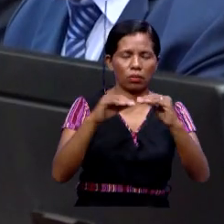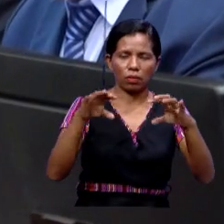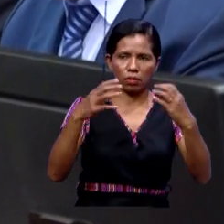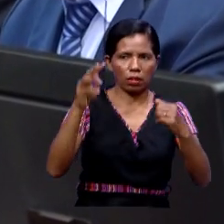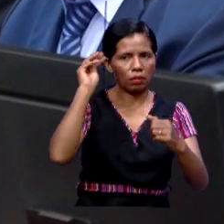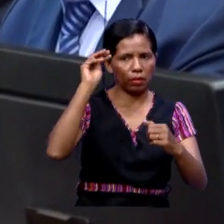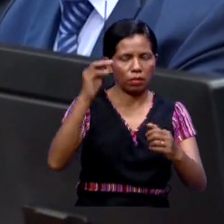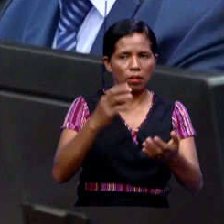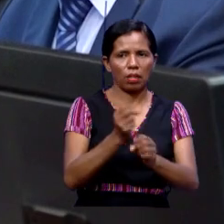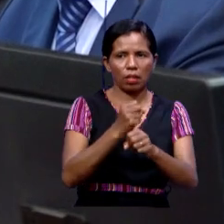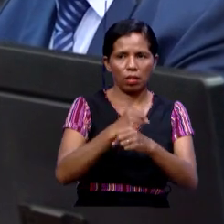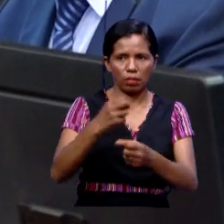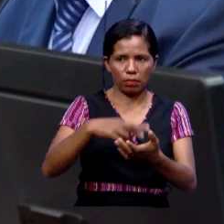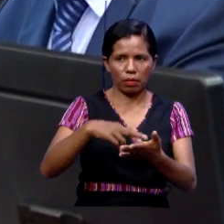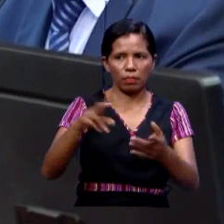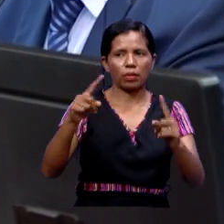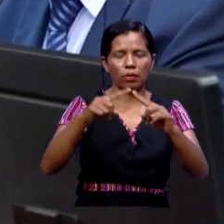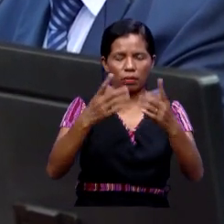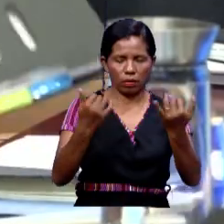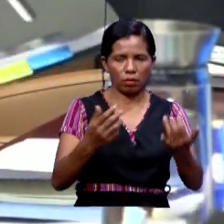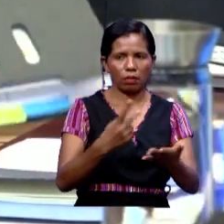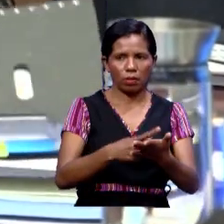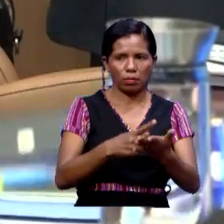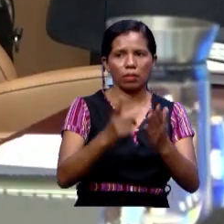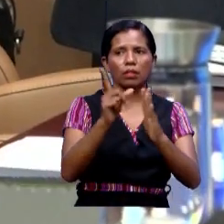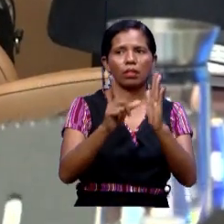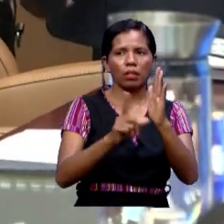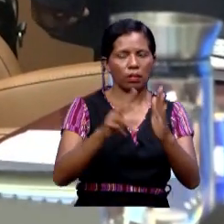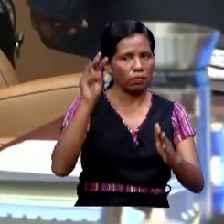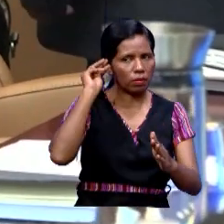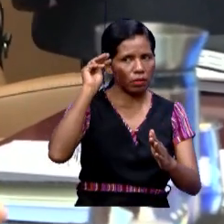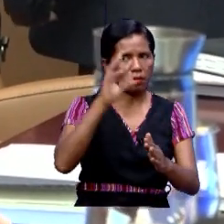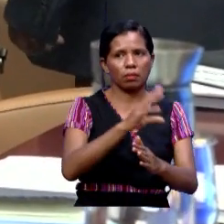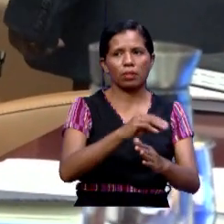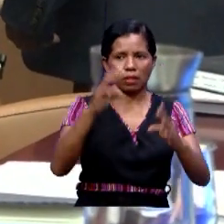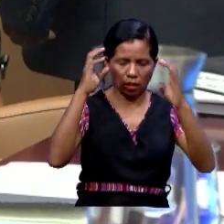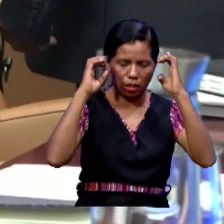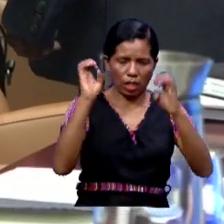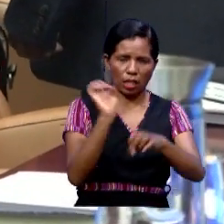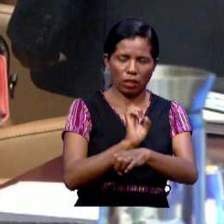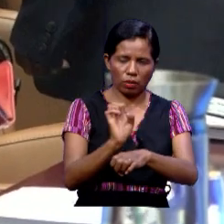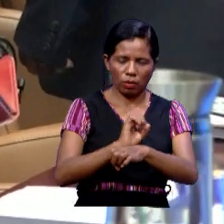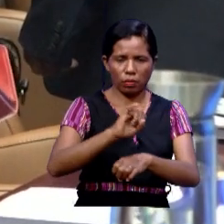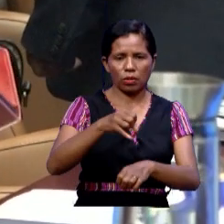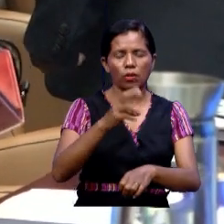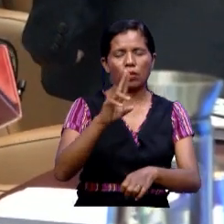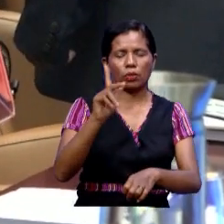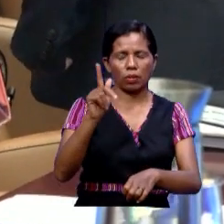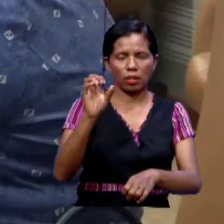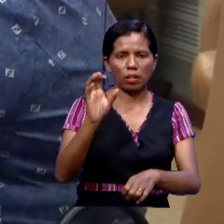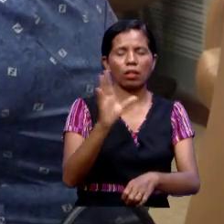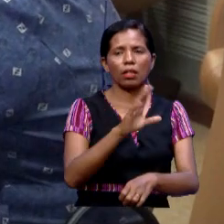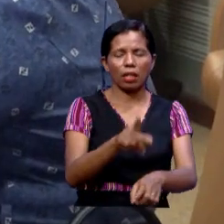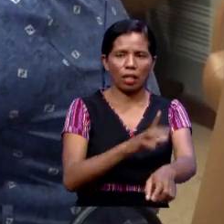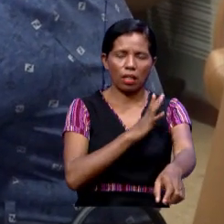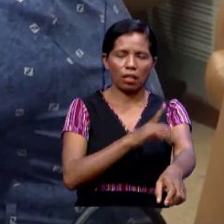halo aprovação. Mebeto agora, proposta lei, né, Ministro Coordenador Assunto Econômico, Joaquim Amaral, continua budu hela